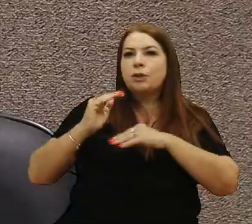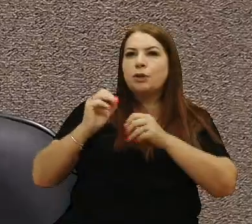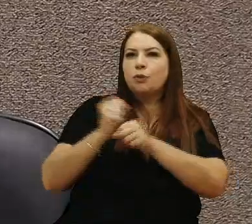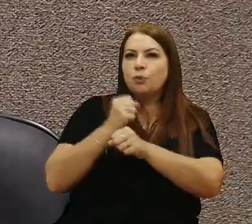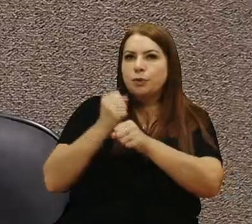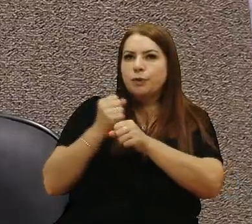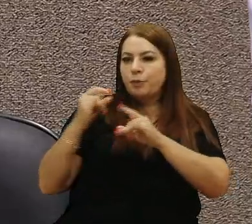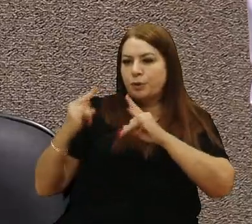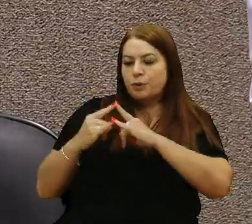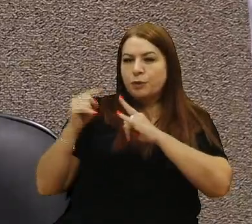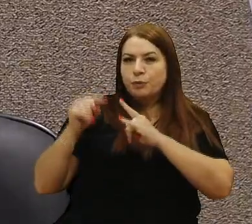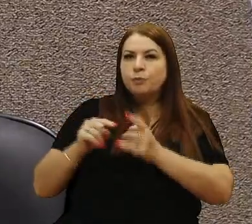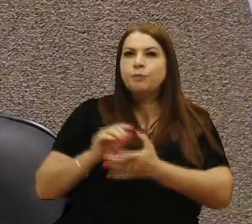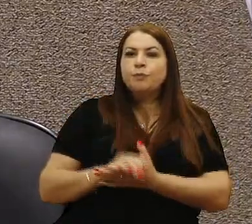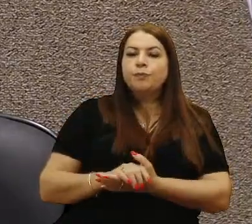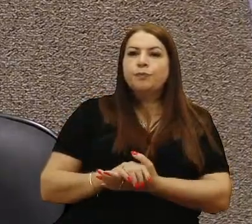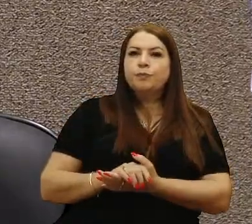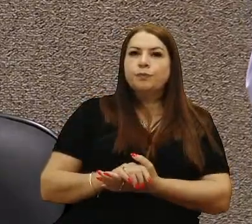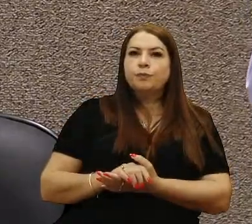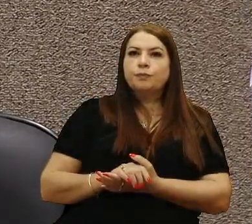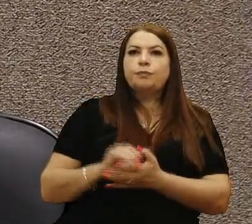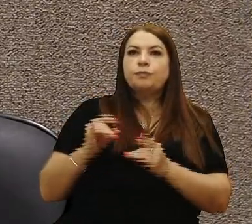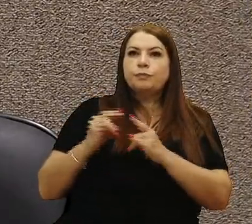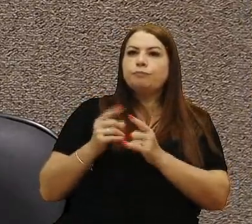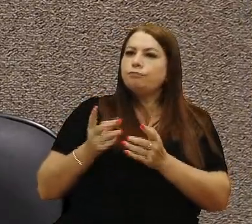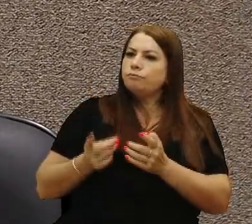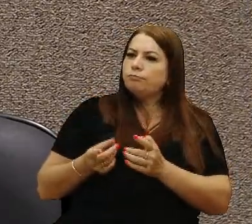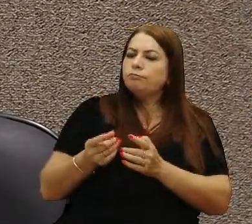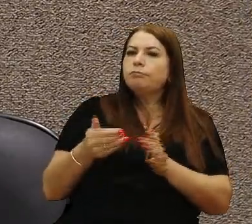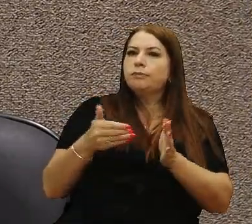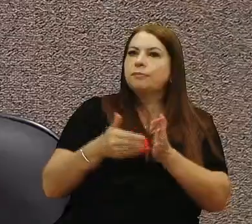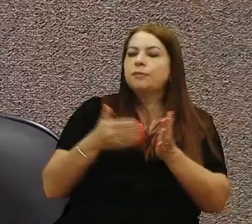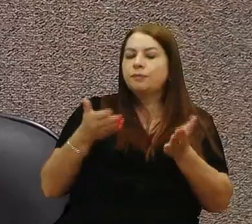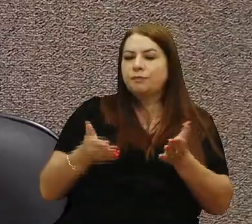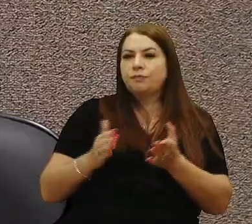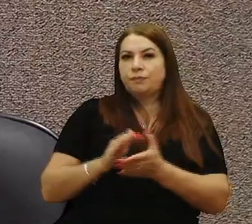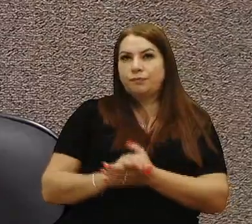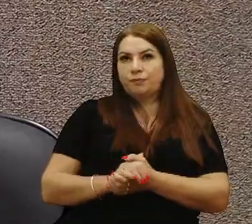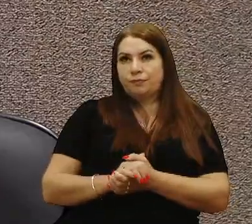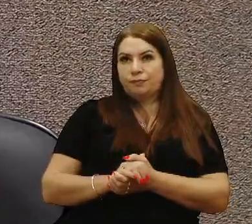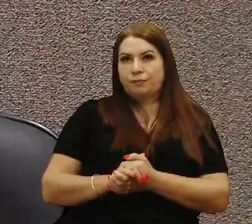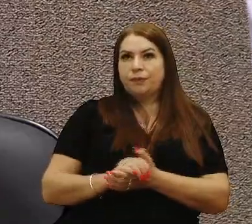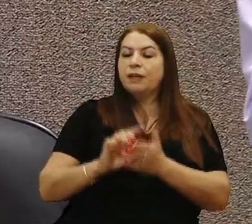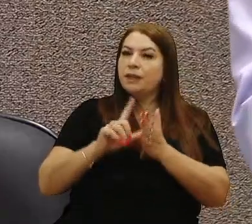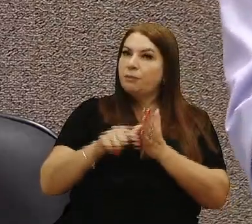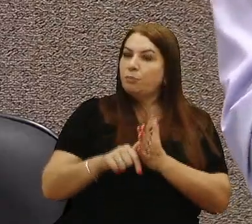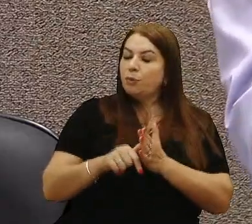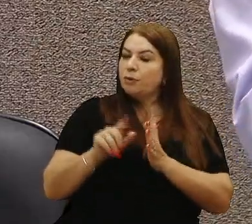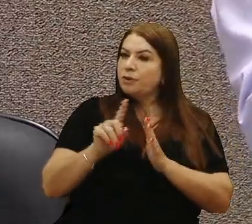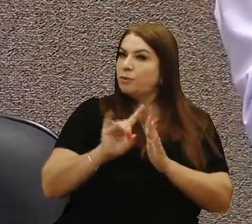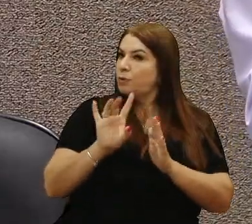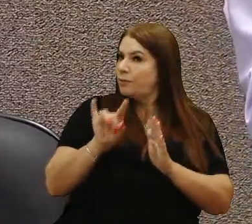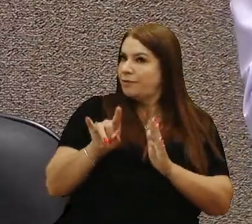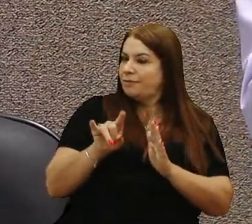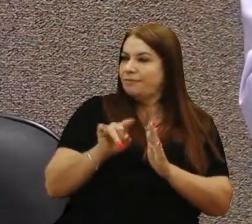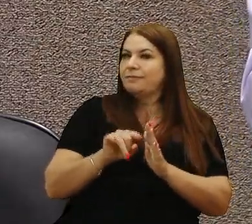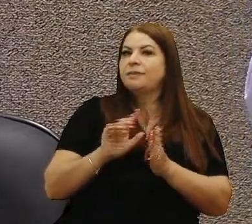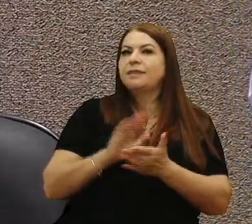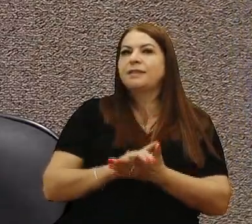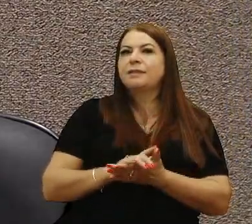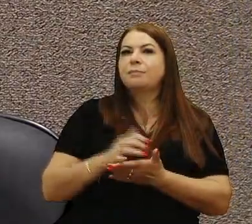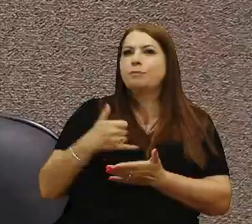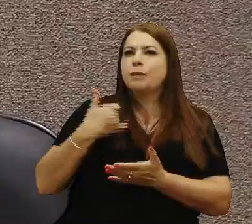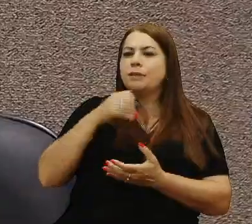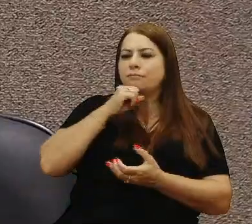do clube, e que o clube perdura até os dias de hoje. Depois não bastasse, já com uma